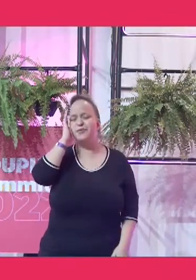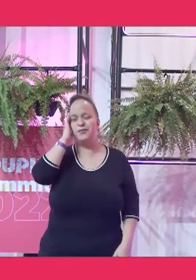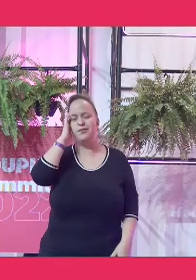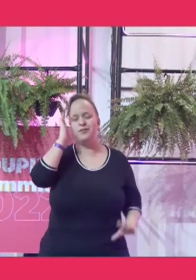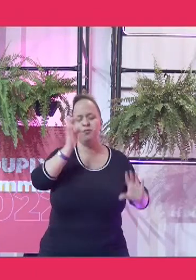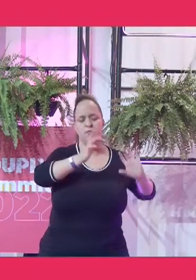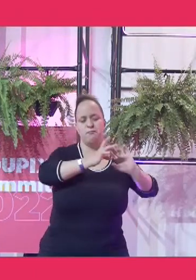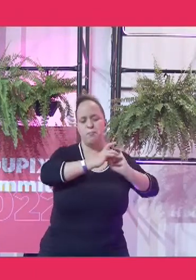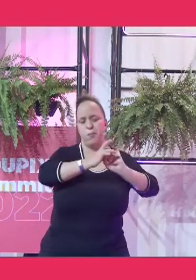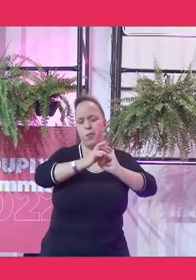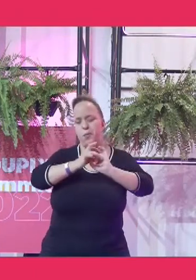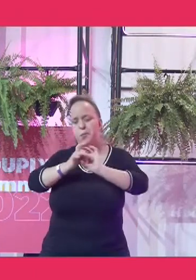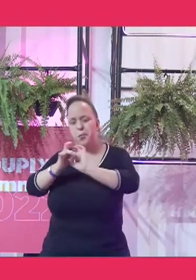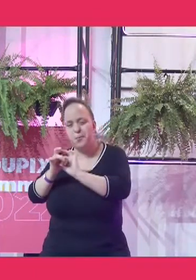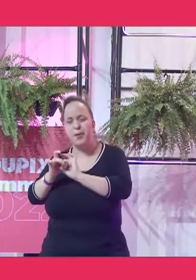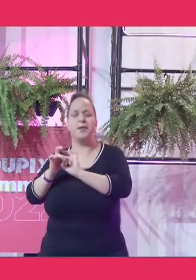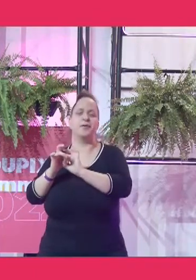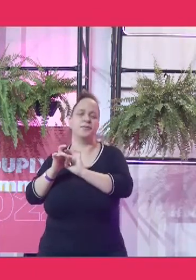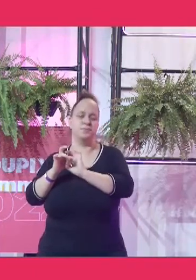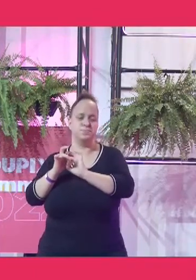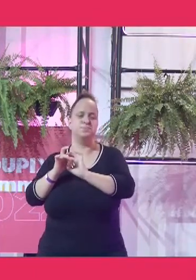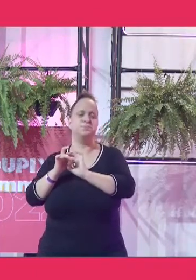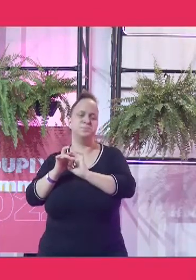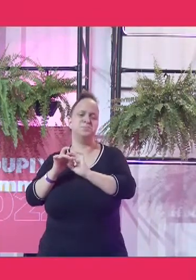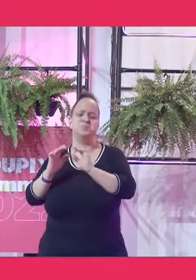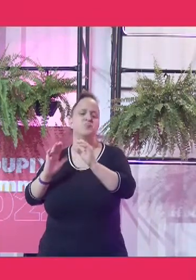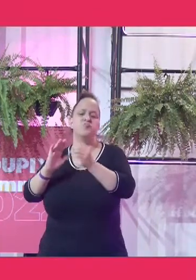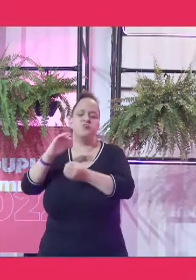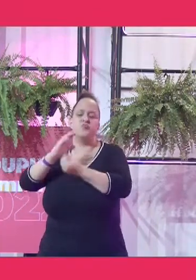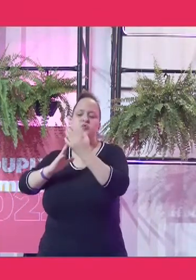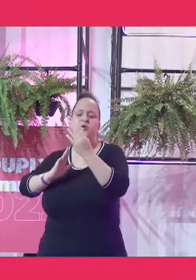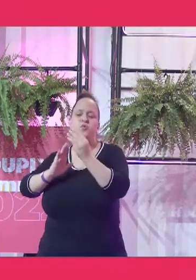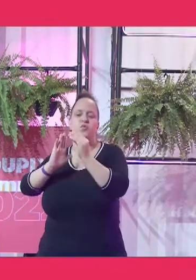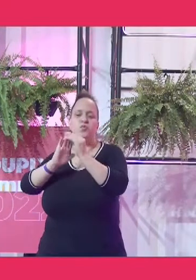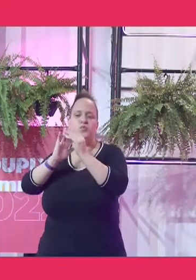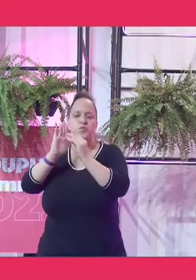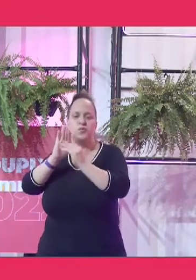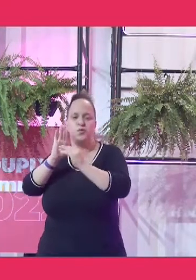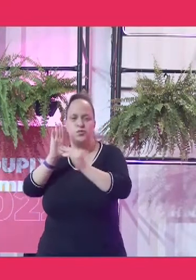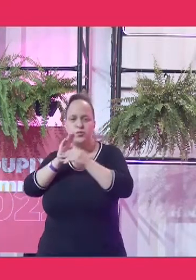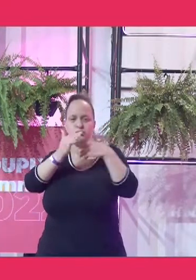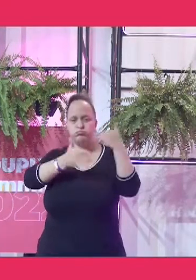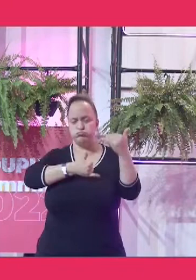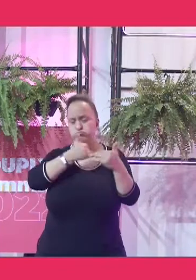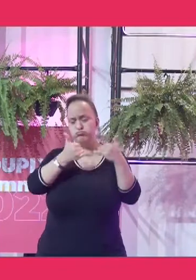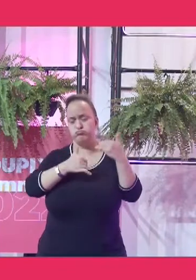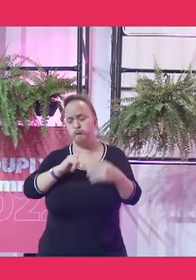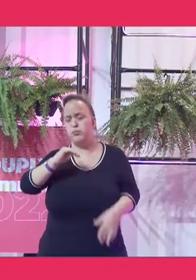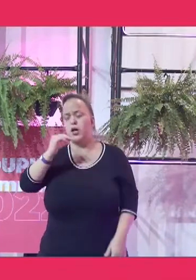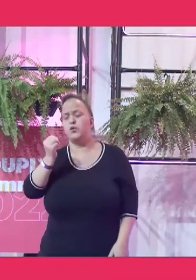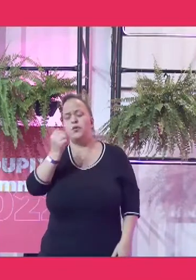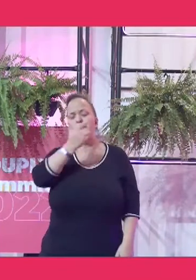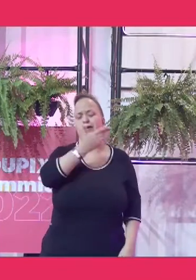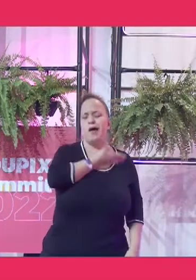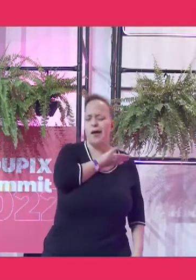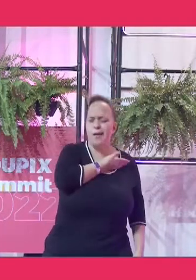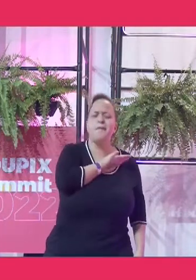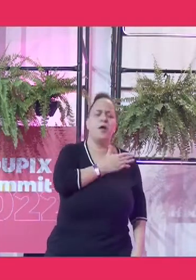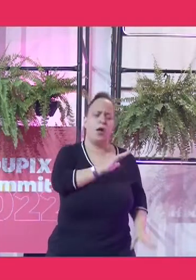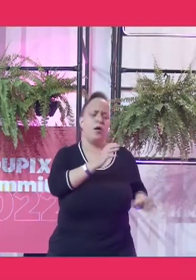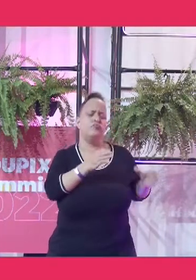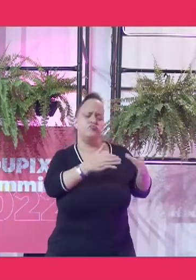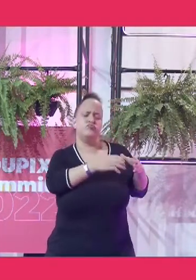conexão mais com criadores de conteúdo do entretenimento do que com amigos e tal. Tem uma parte que